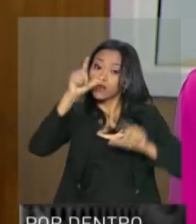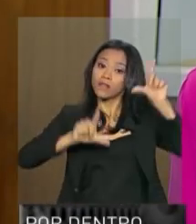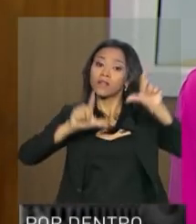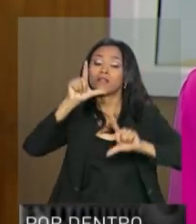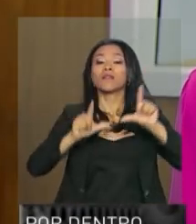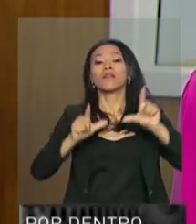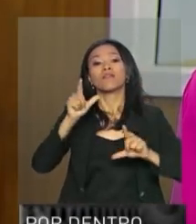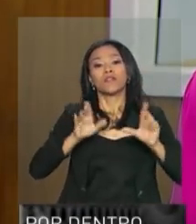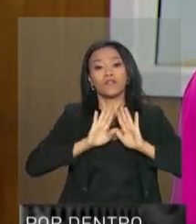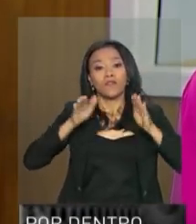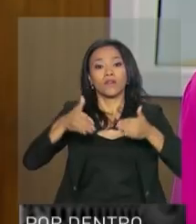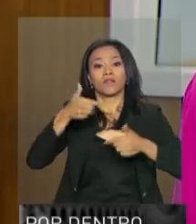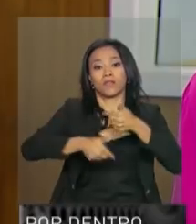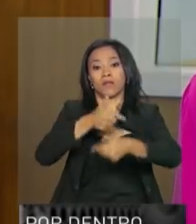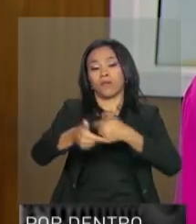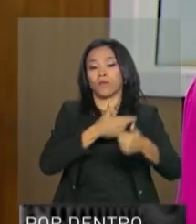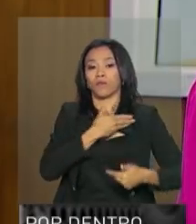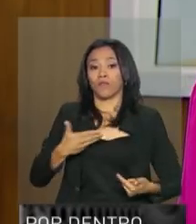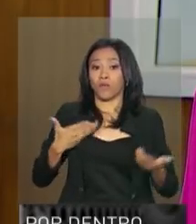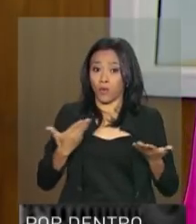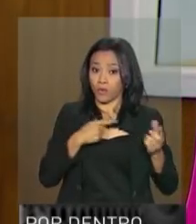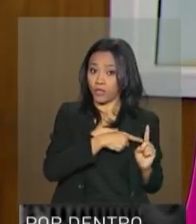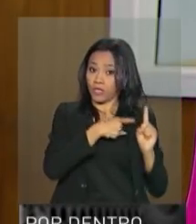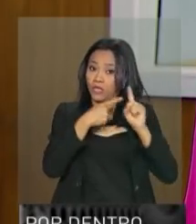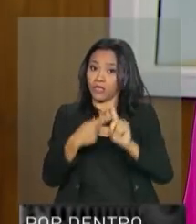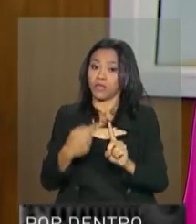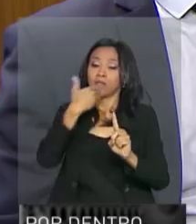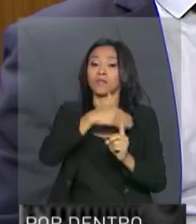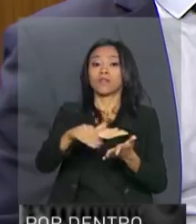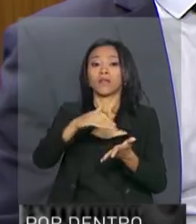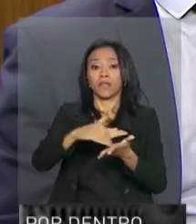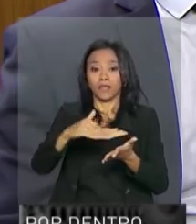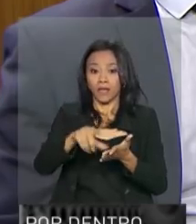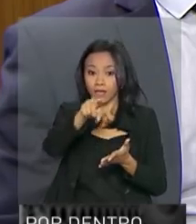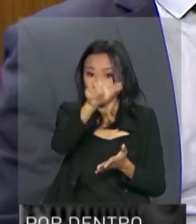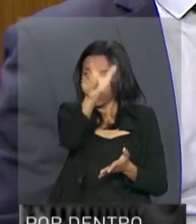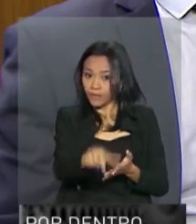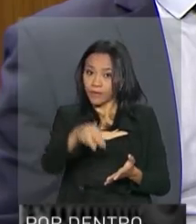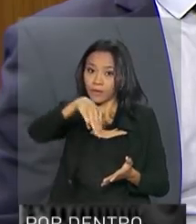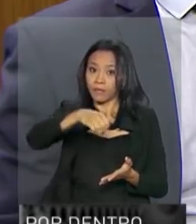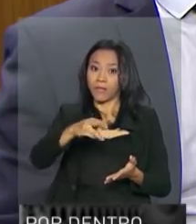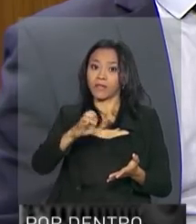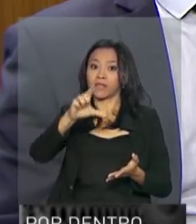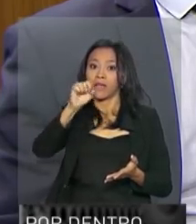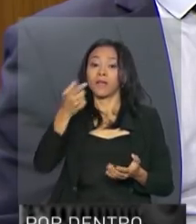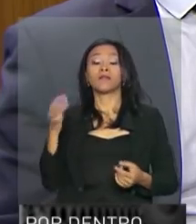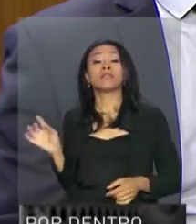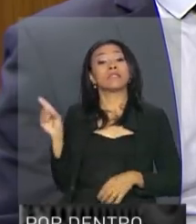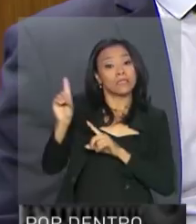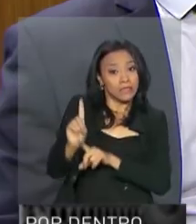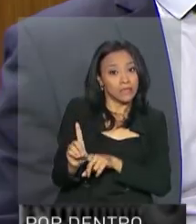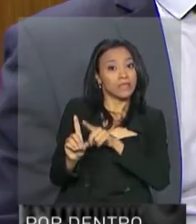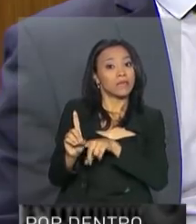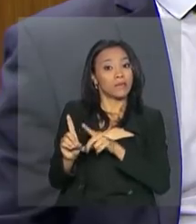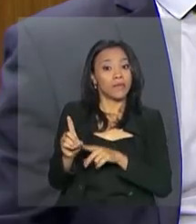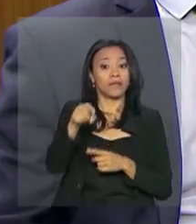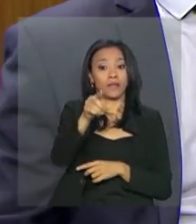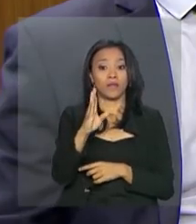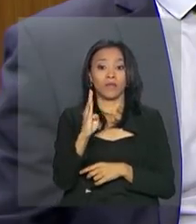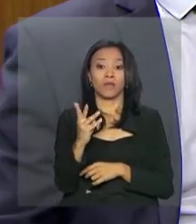Dentro do Governo, que hoje recebe o secretário de Previdência do Ministério da Fazenda, Marcelo Caetano, e também o assessor especial da Casa Civil, Bruno